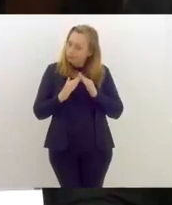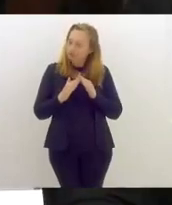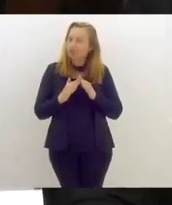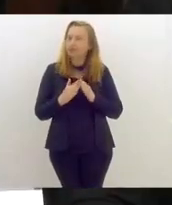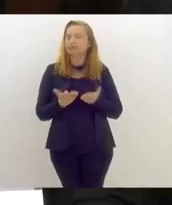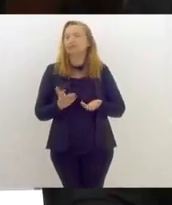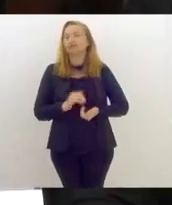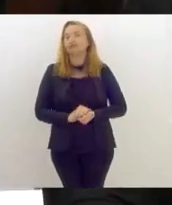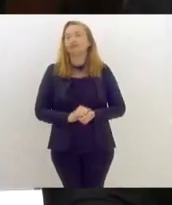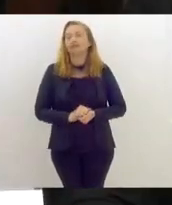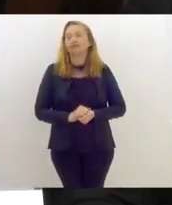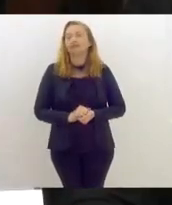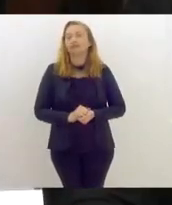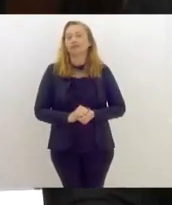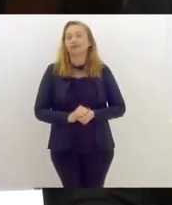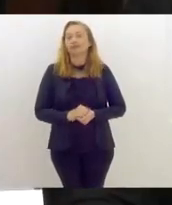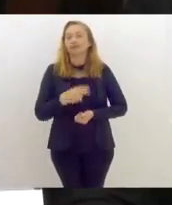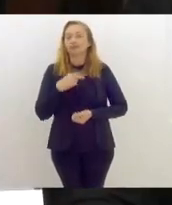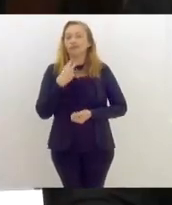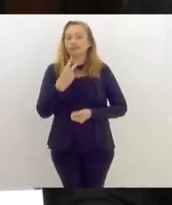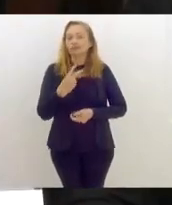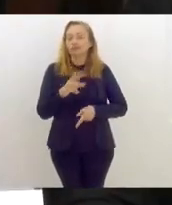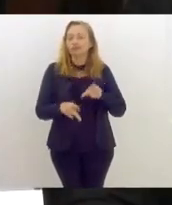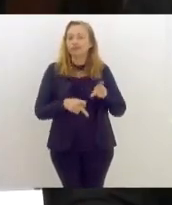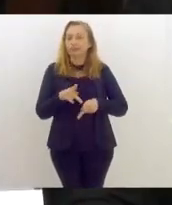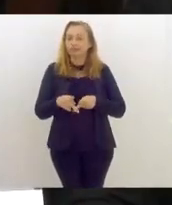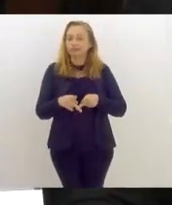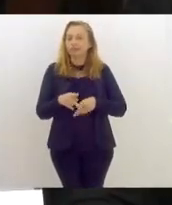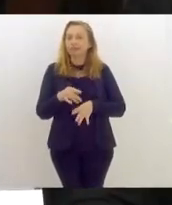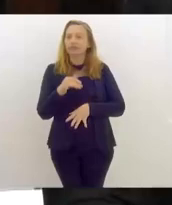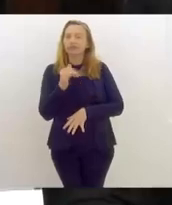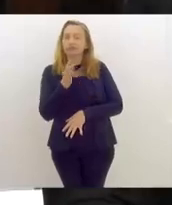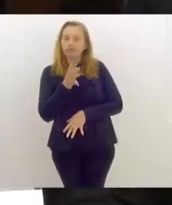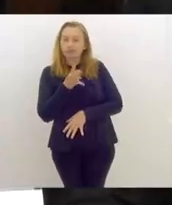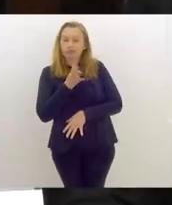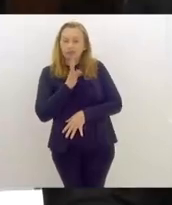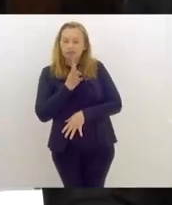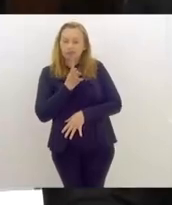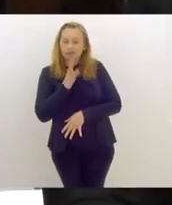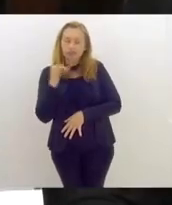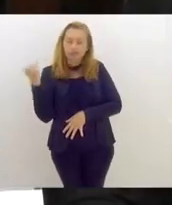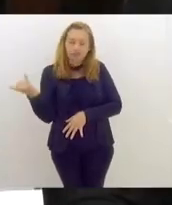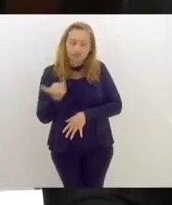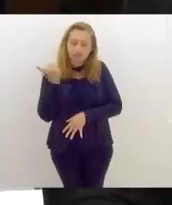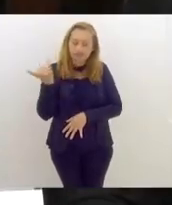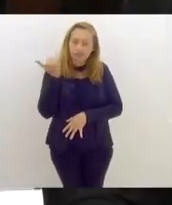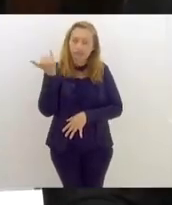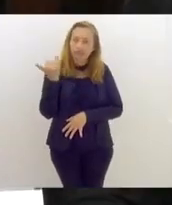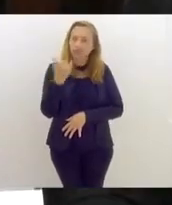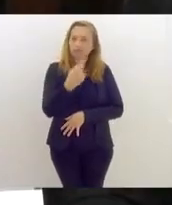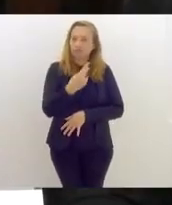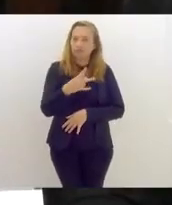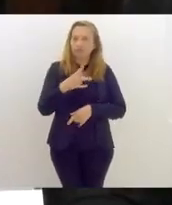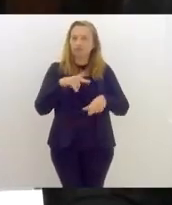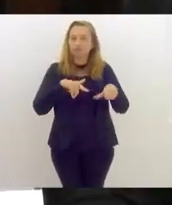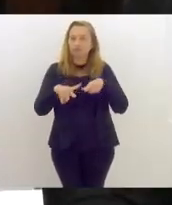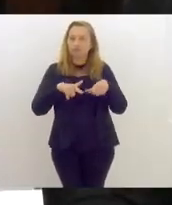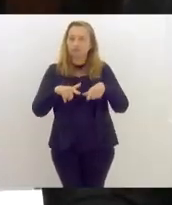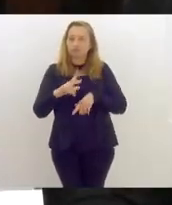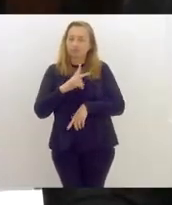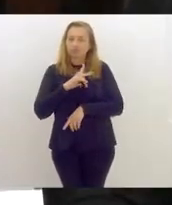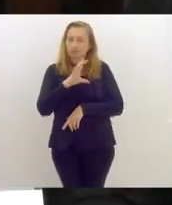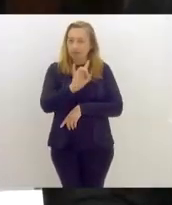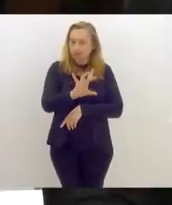exercendo a voz do povo Fluminense reconhece a importância das suas trajetórias pessoais e